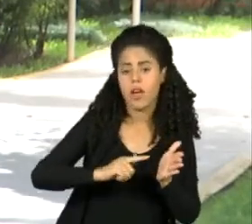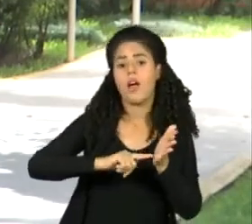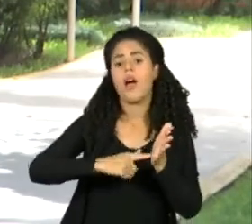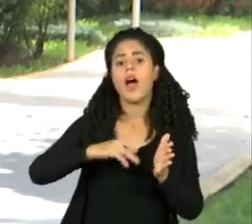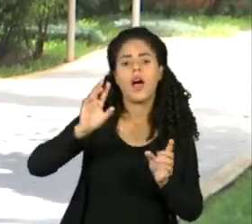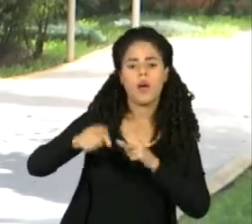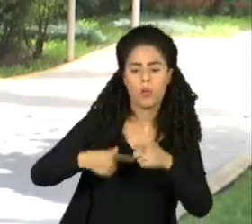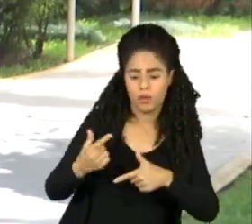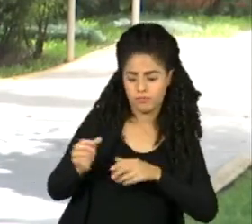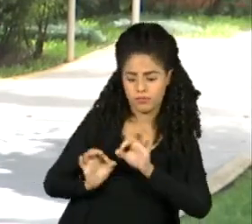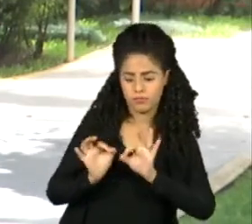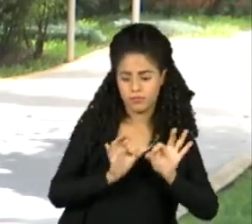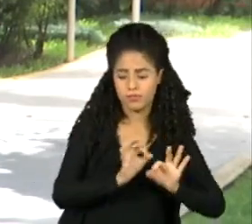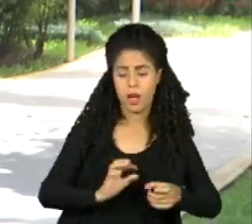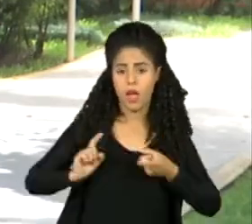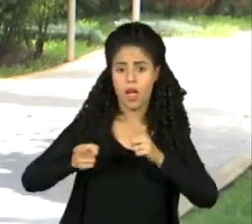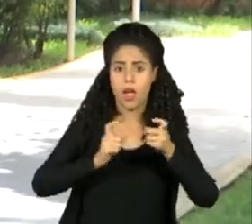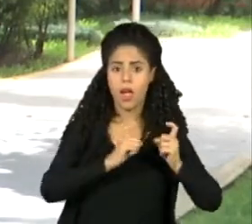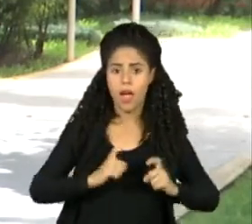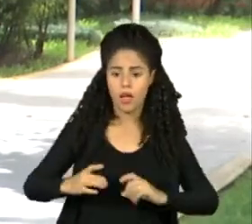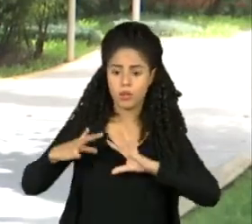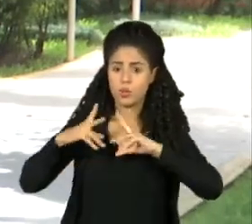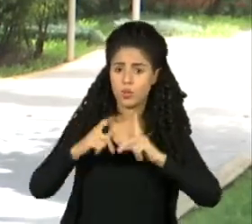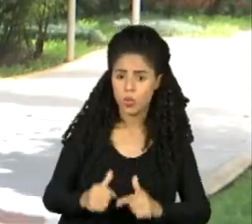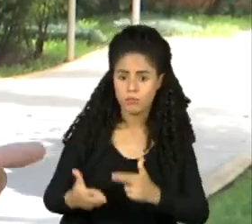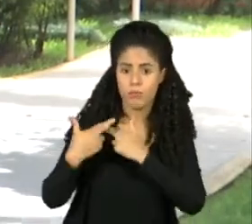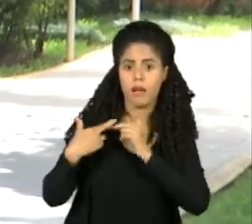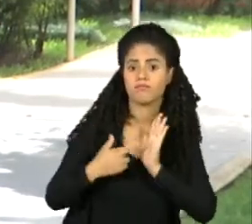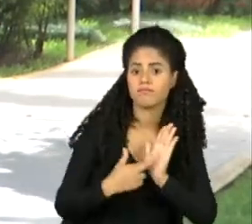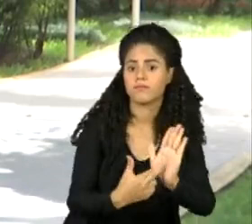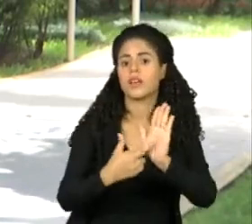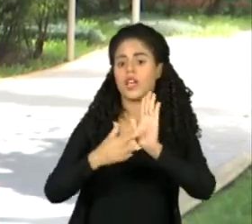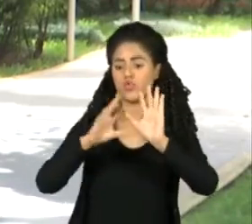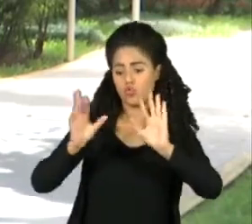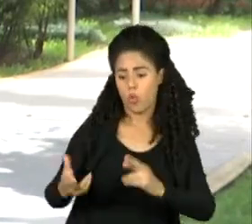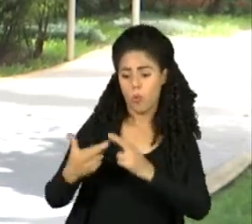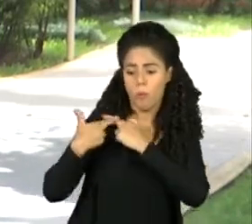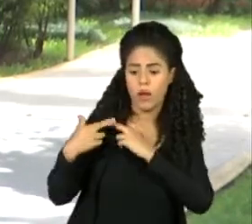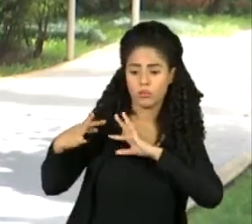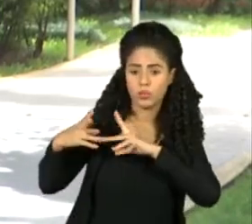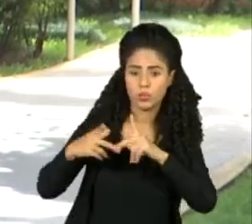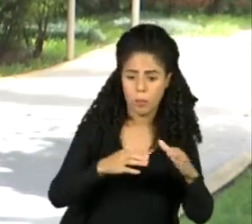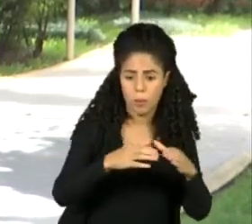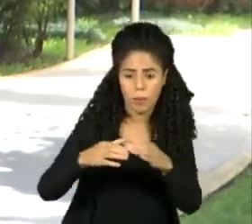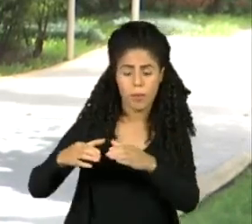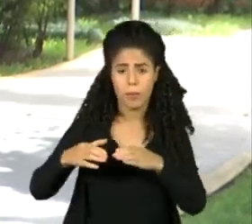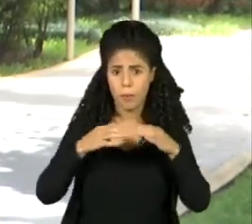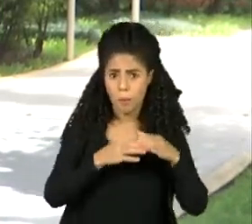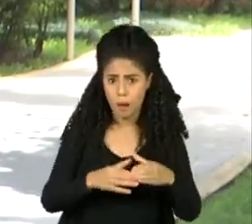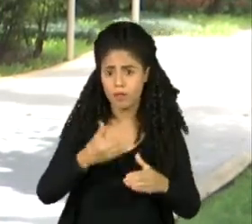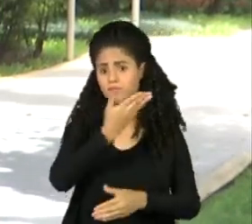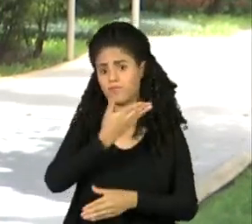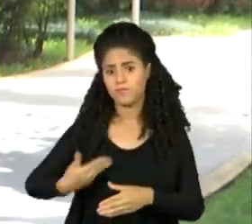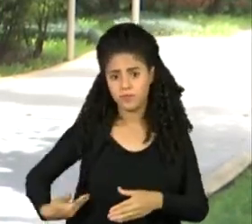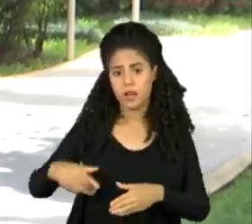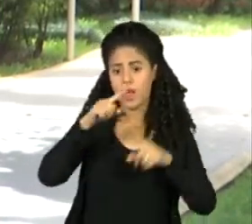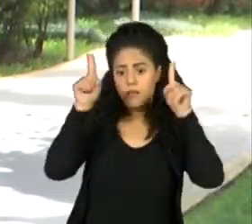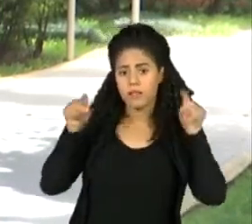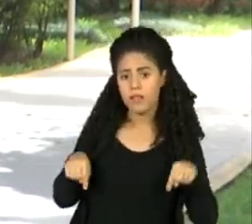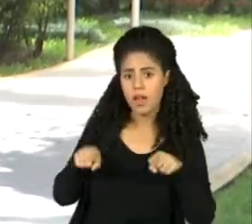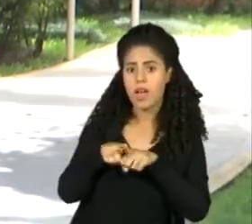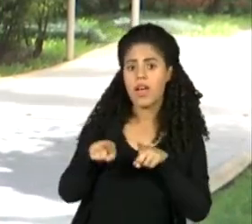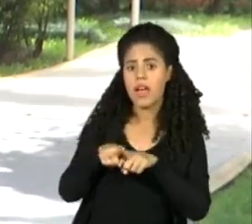inclui a realização de reuniões entre os representantes das categorias do funcionalismo público nos próximos